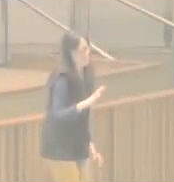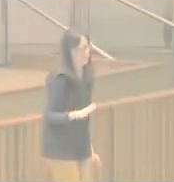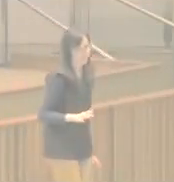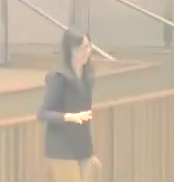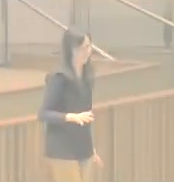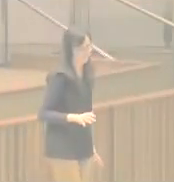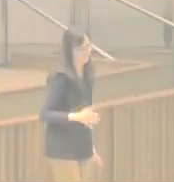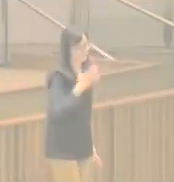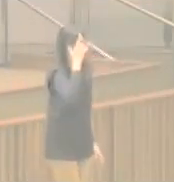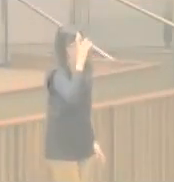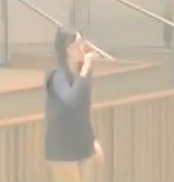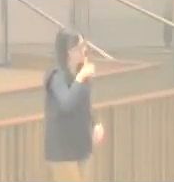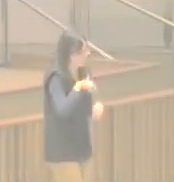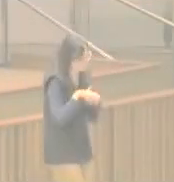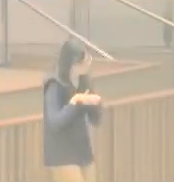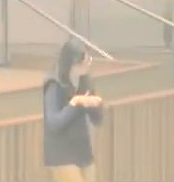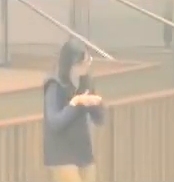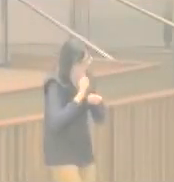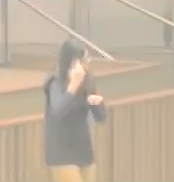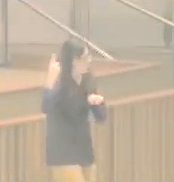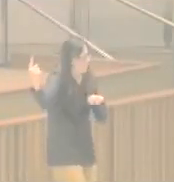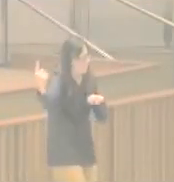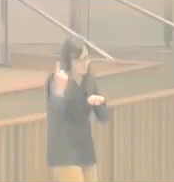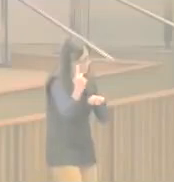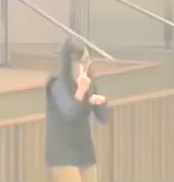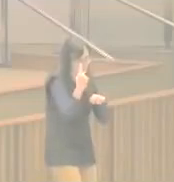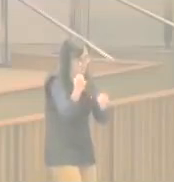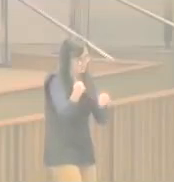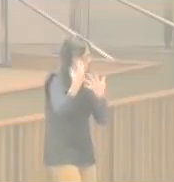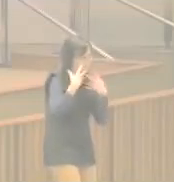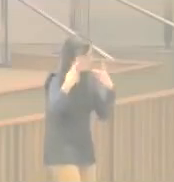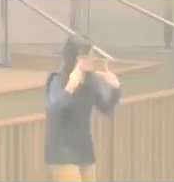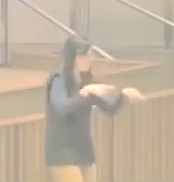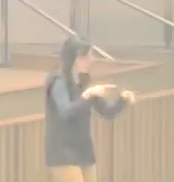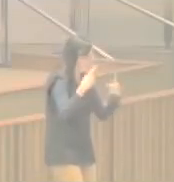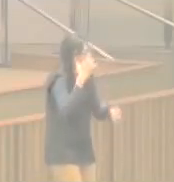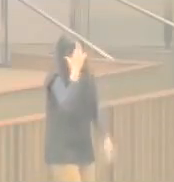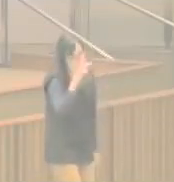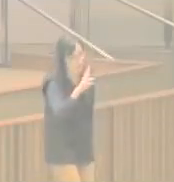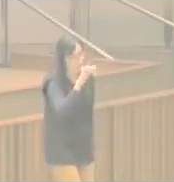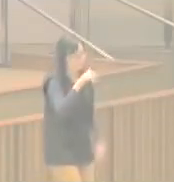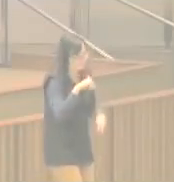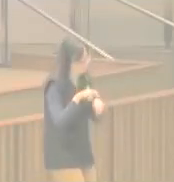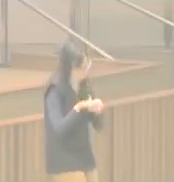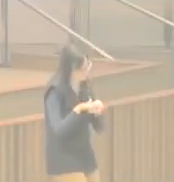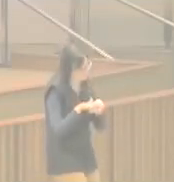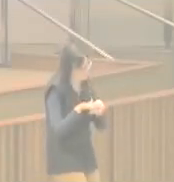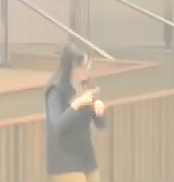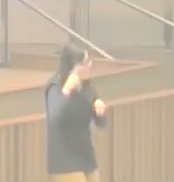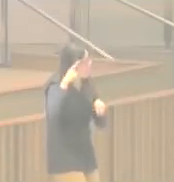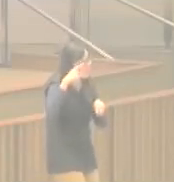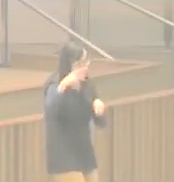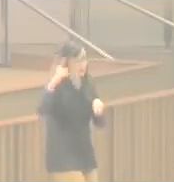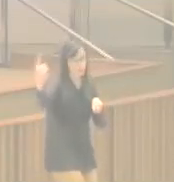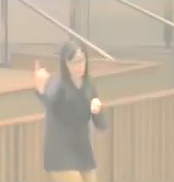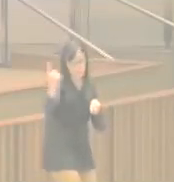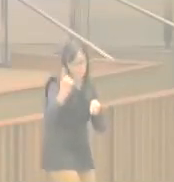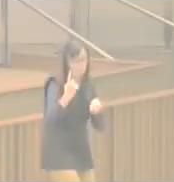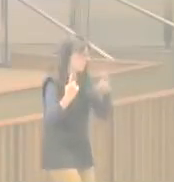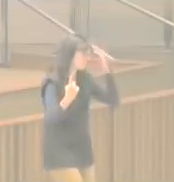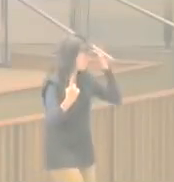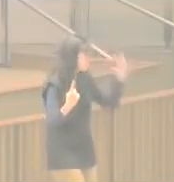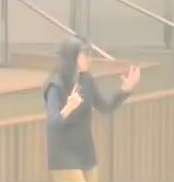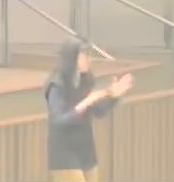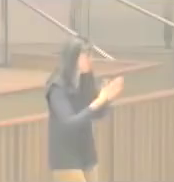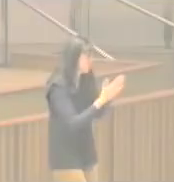se alguém voltou a pregar a palavra de Deus para ele, se algum profeta foi visitá-lo. Mas